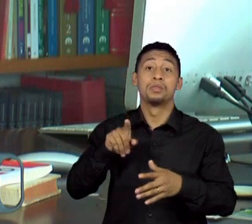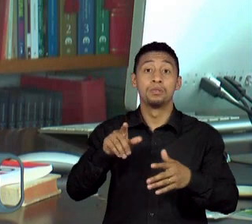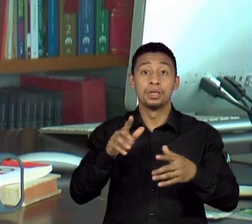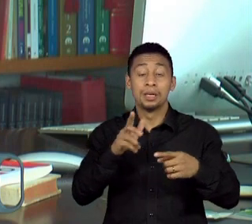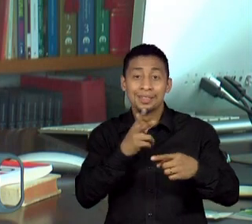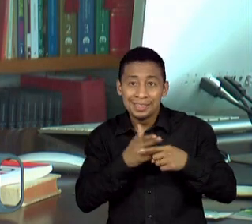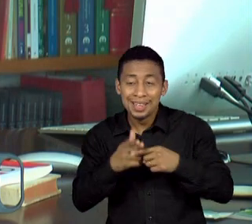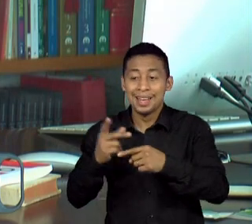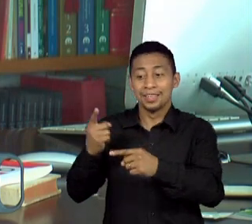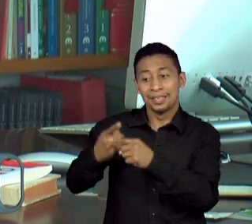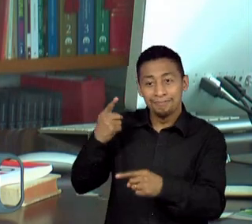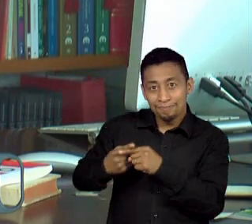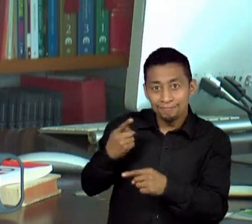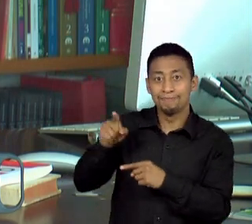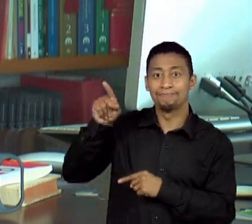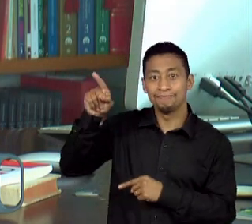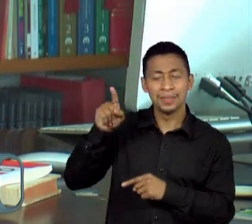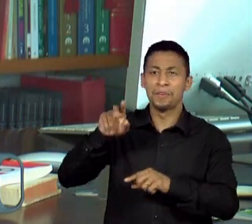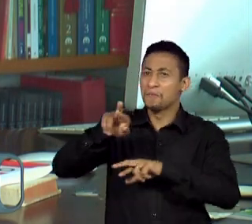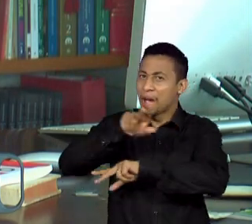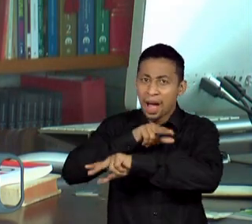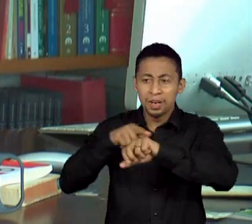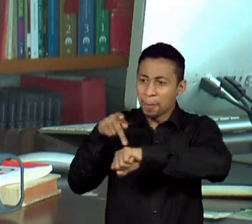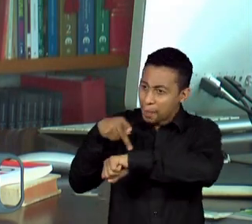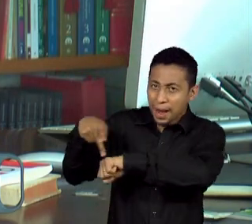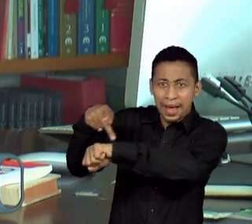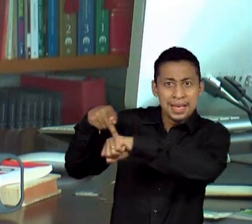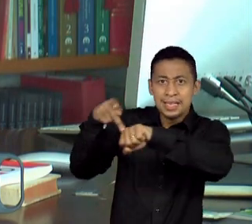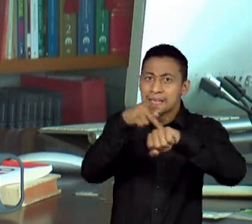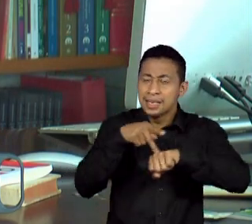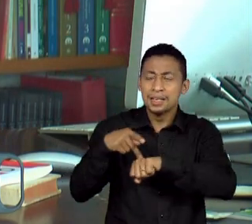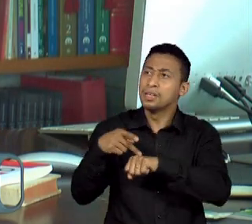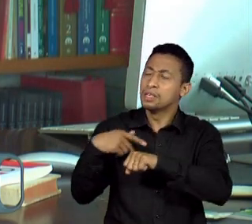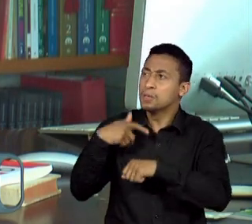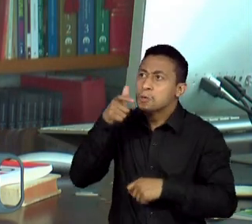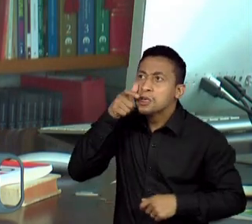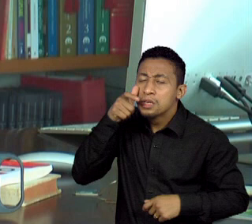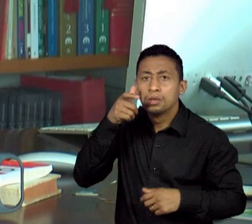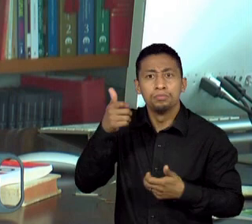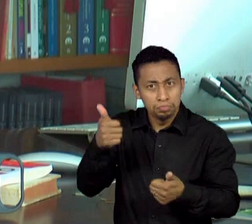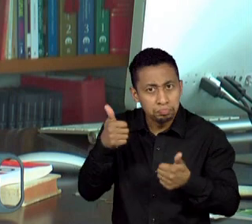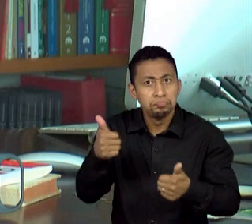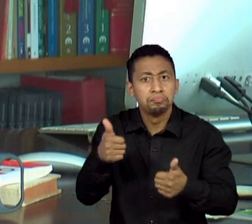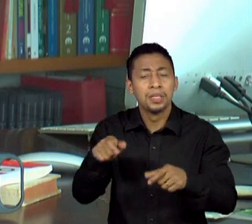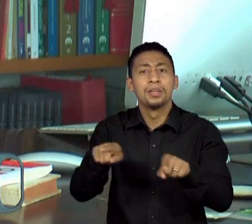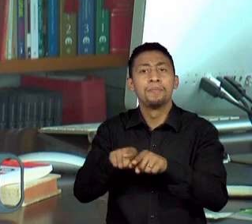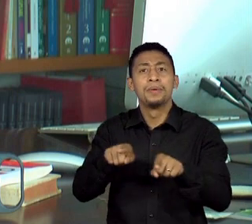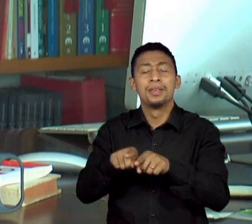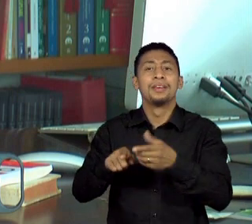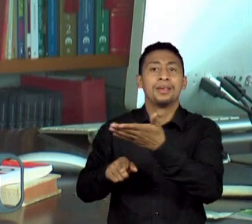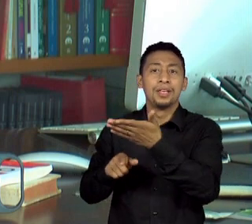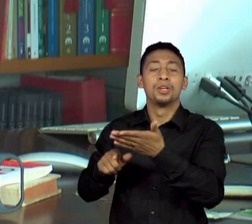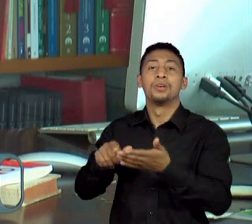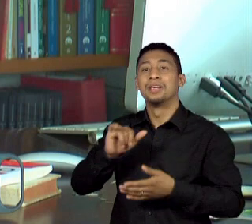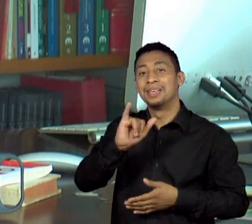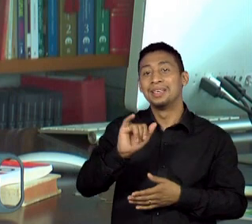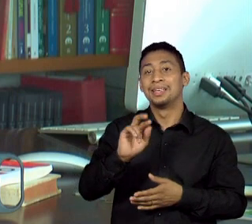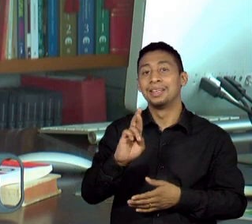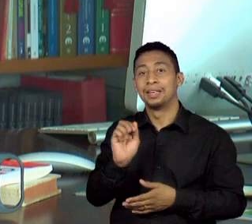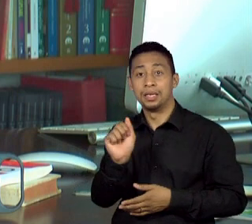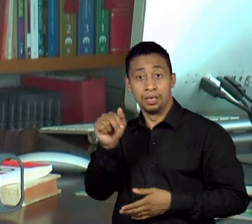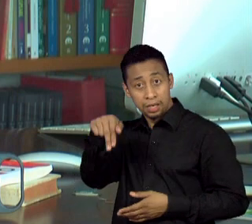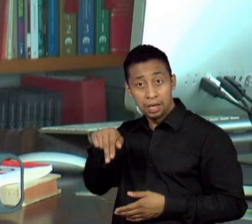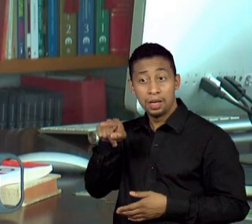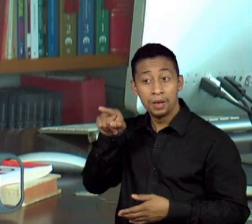diferentes narrativas de vários países me interessam muito. O cinema iraniano, o cinema coreano é bem interessante. Na